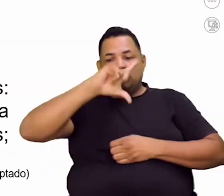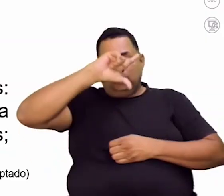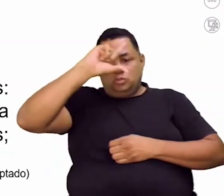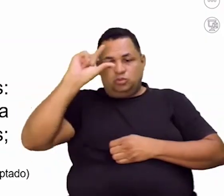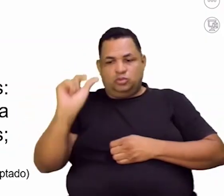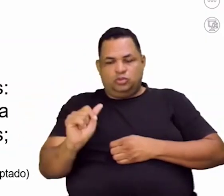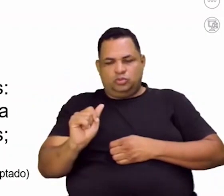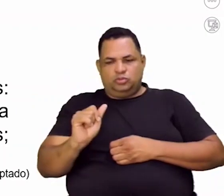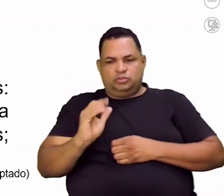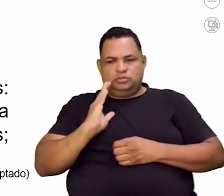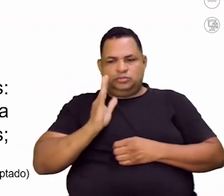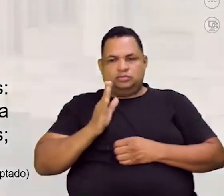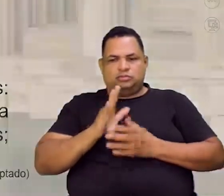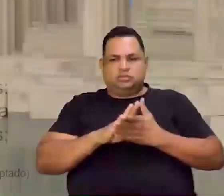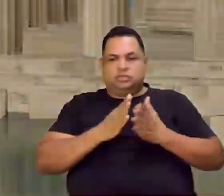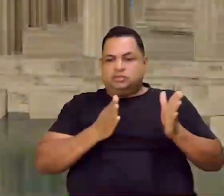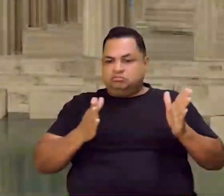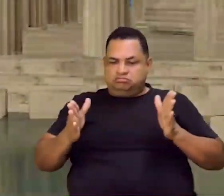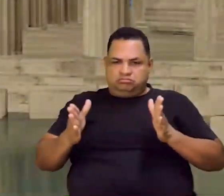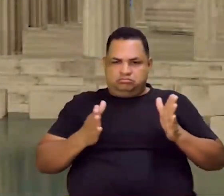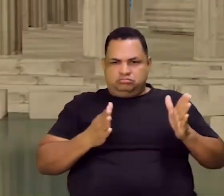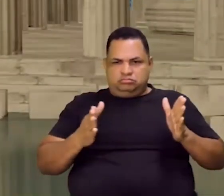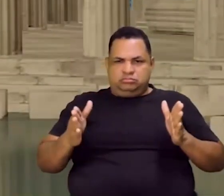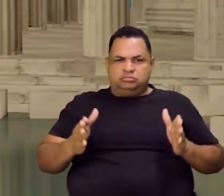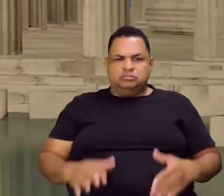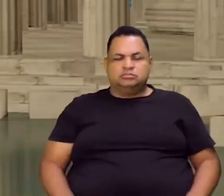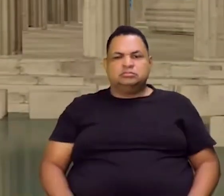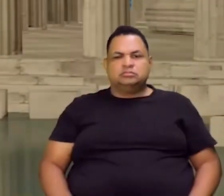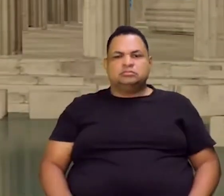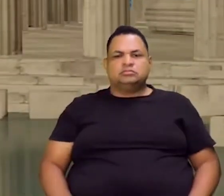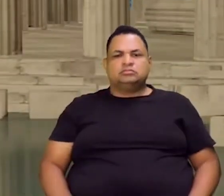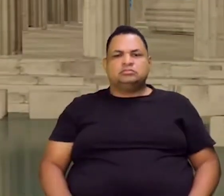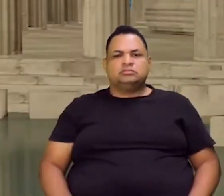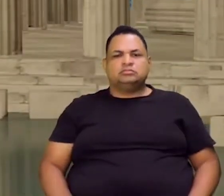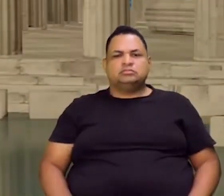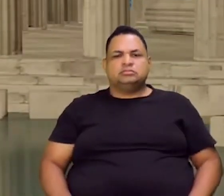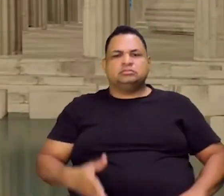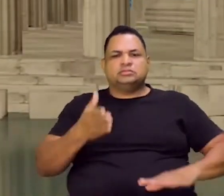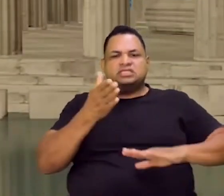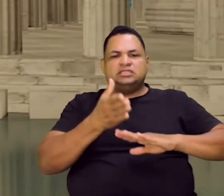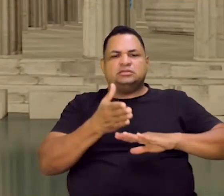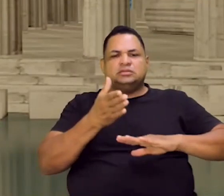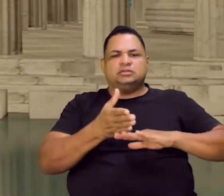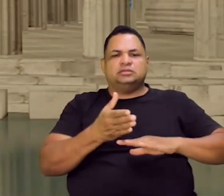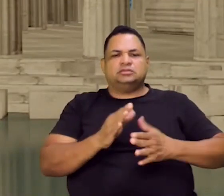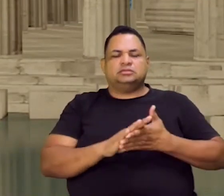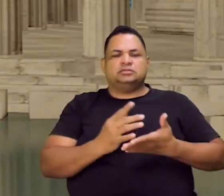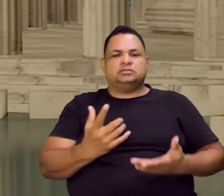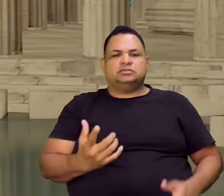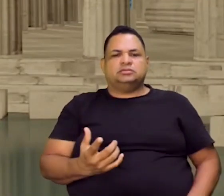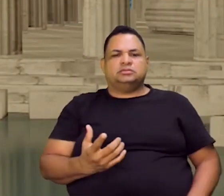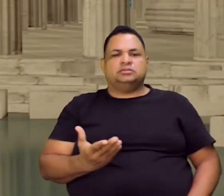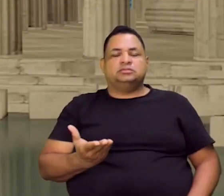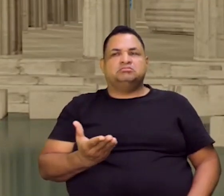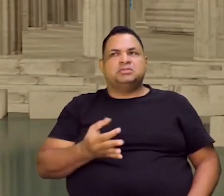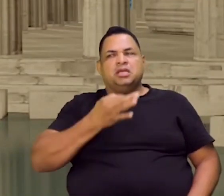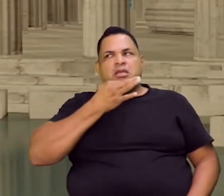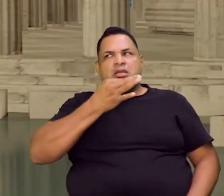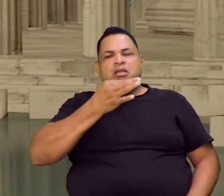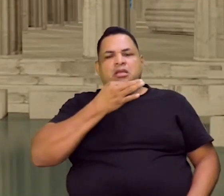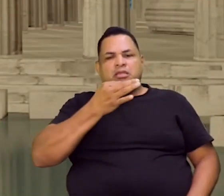descoberta já nesse período. Veja bem, né, lá na modernidade. Modernidade aí suponha que